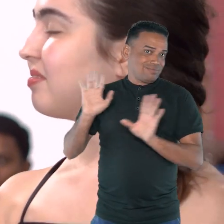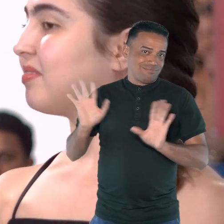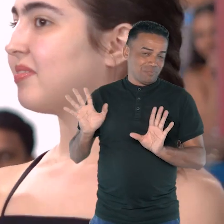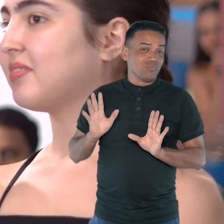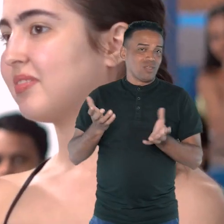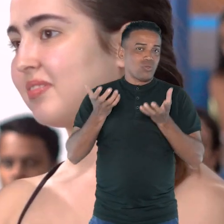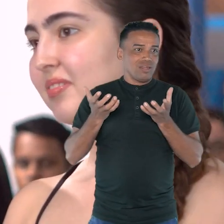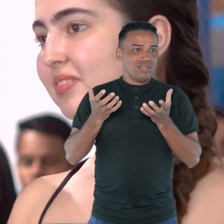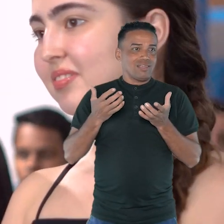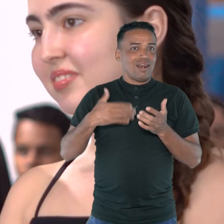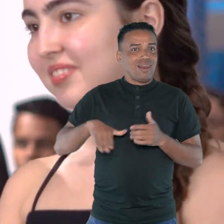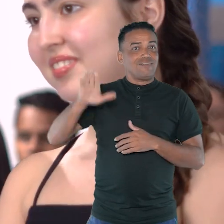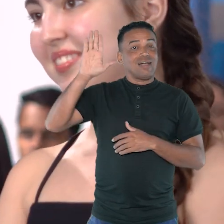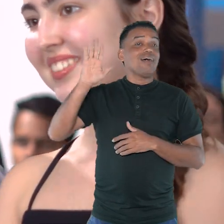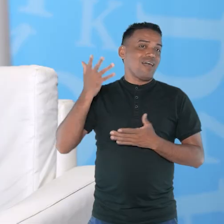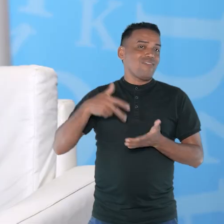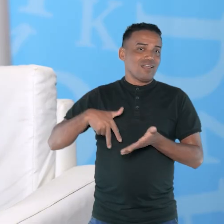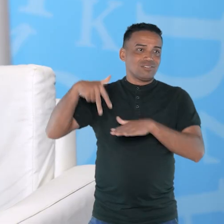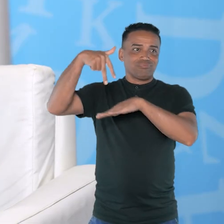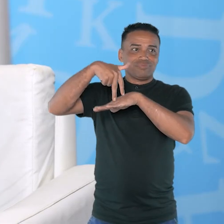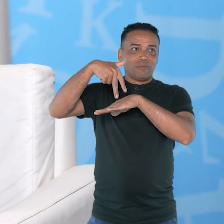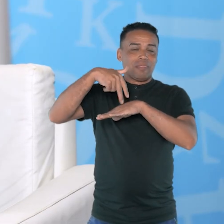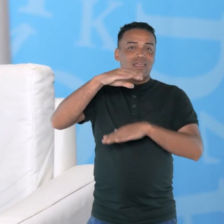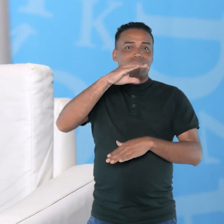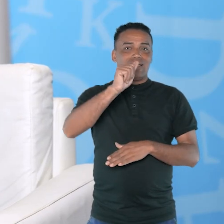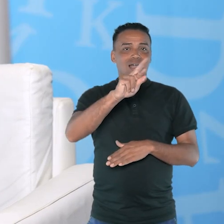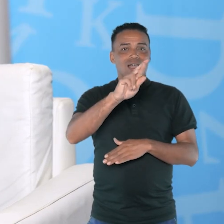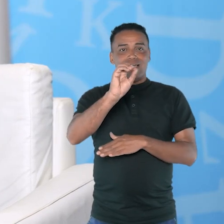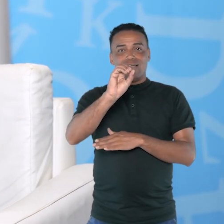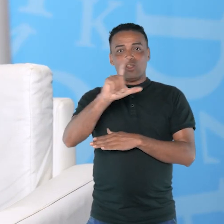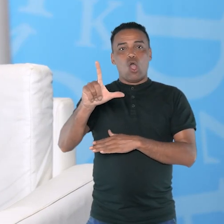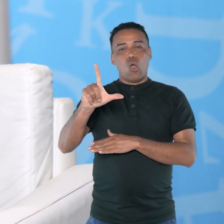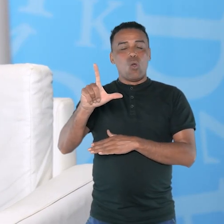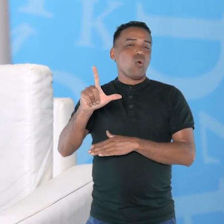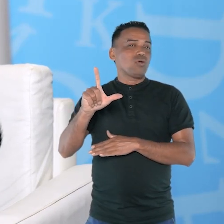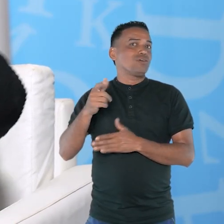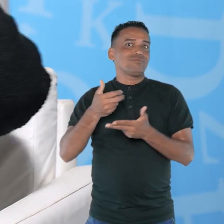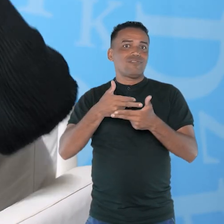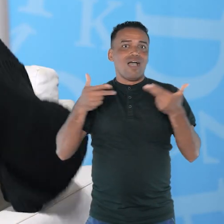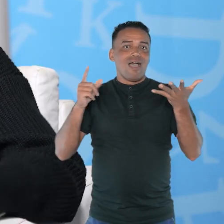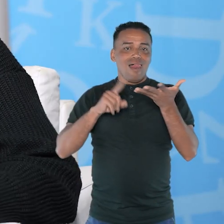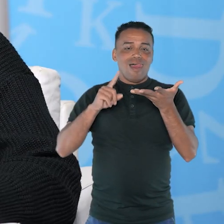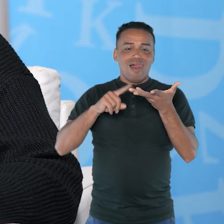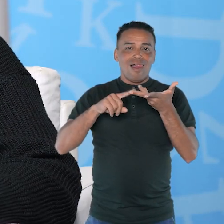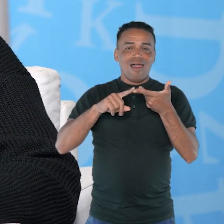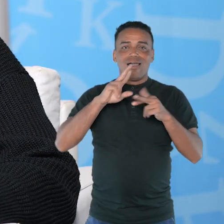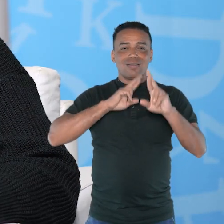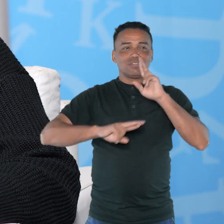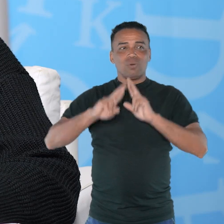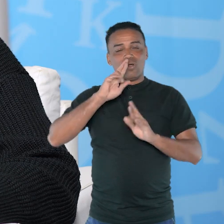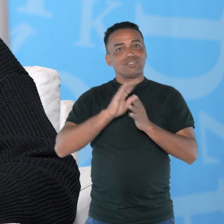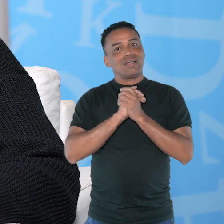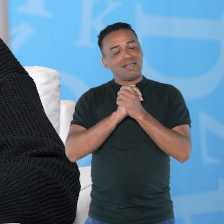Eu queria que ela levantasse aqui também, Carol. Eu acho que muitas daquelas questões que foram gente, respondidas é